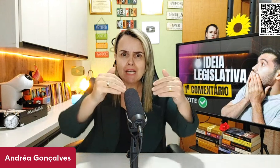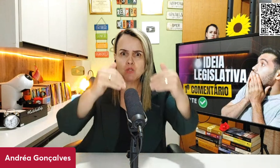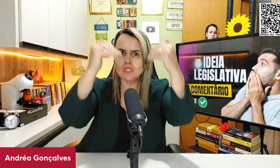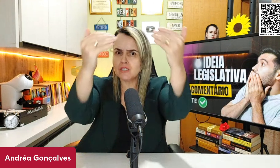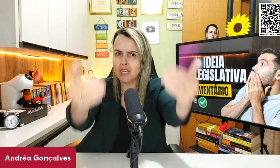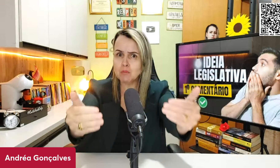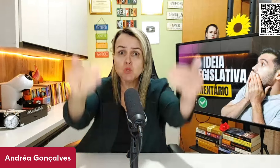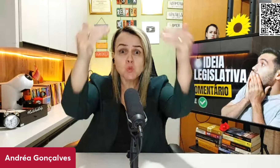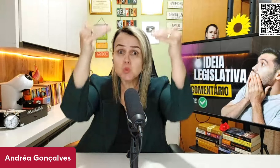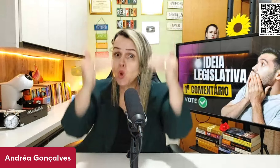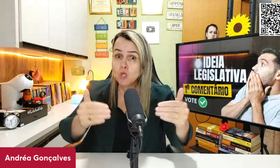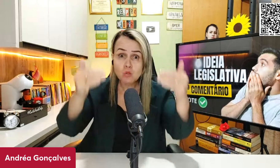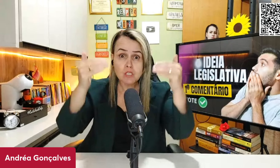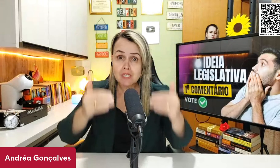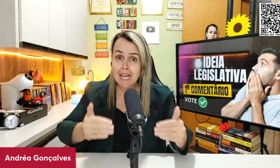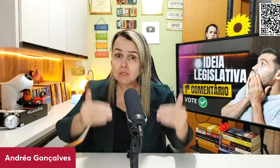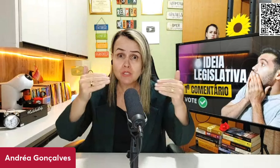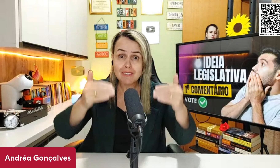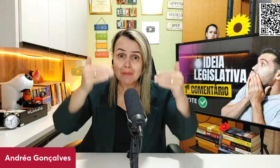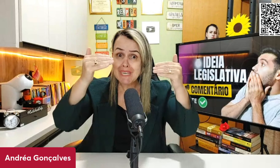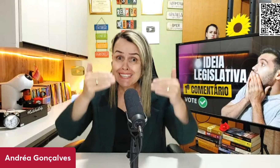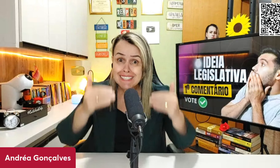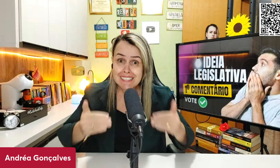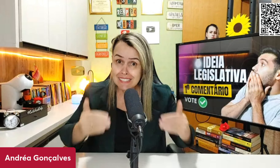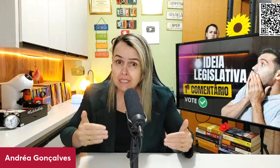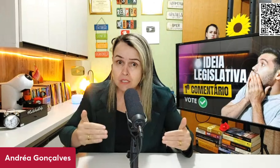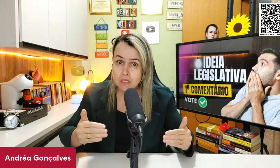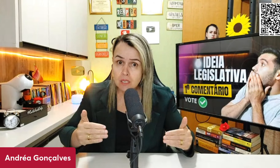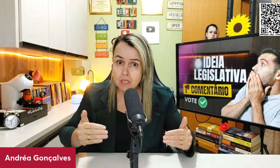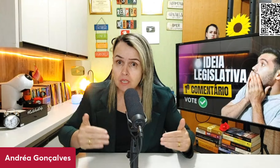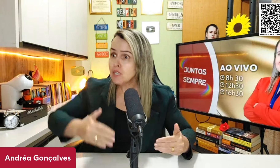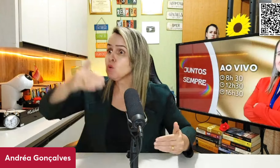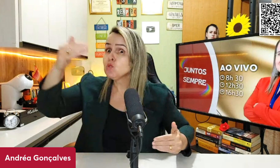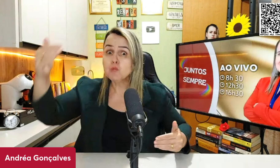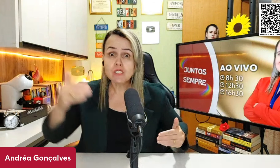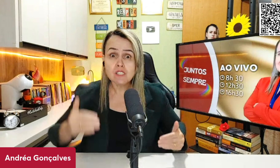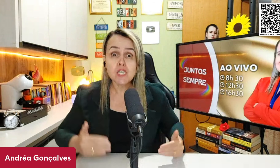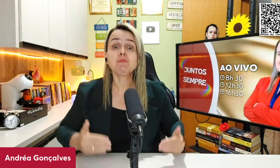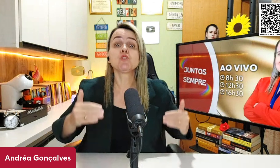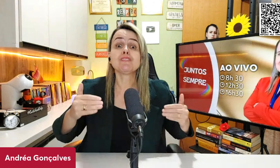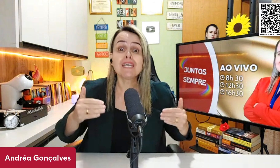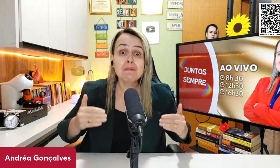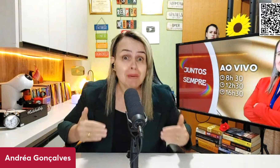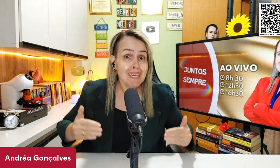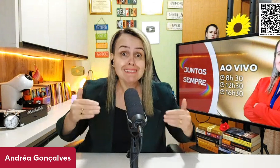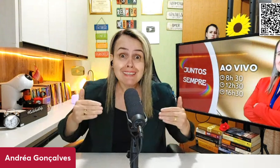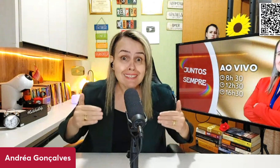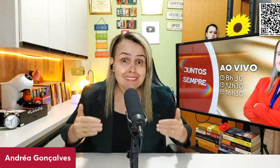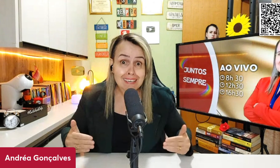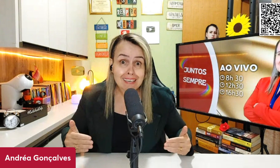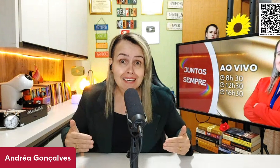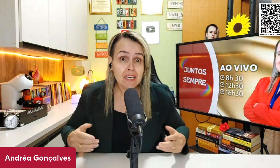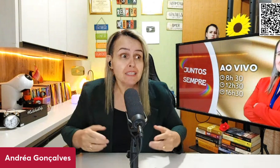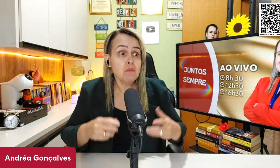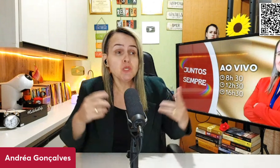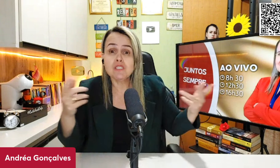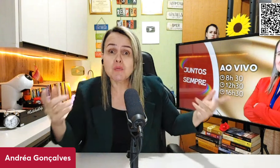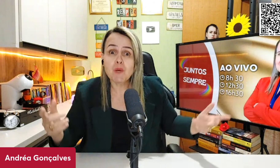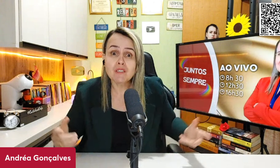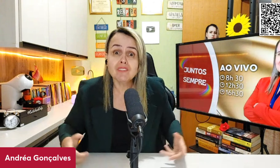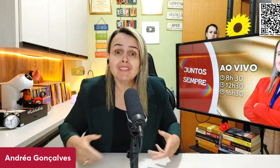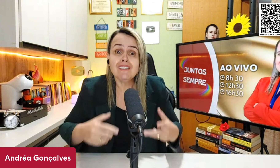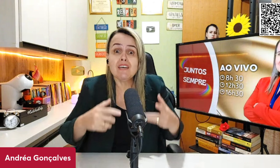climáticos extremos todos os estados têm que ter brigadistas os municípios também tem que ter tem